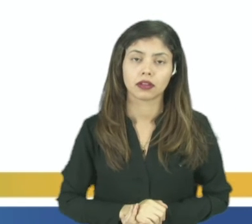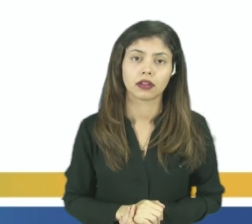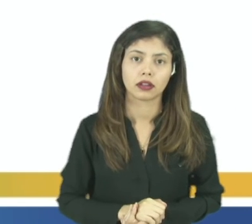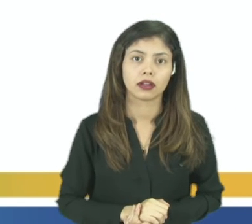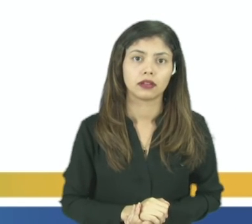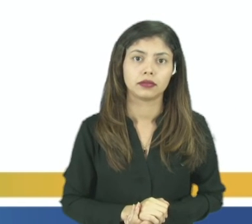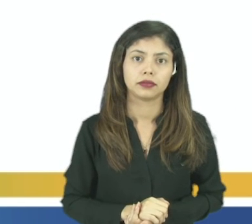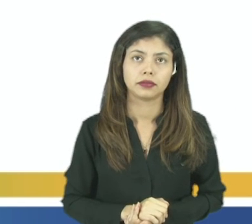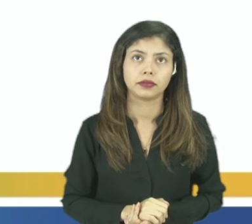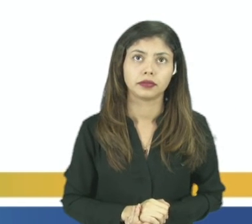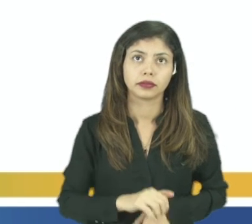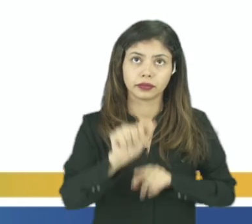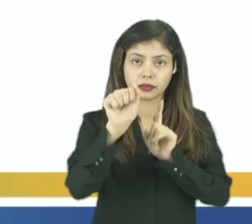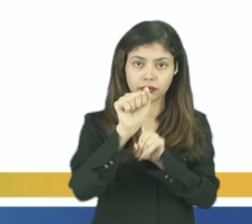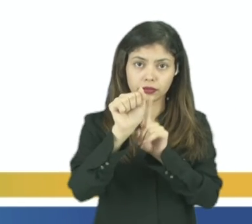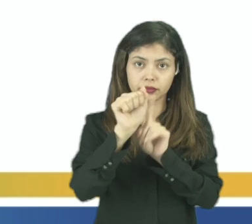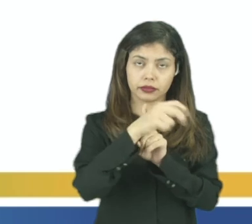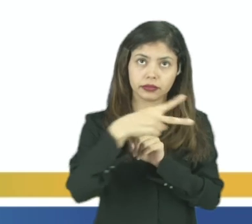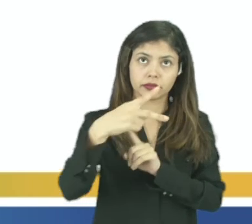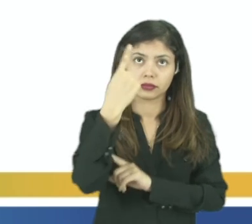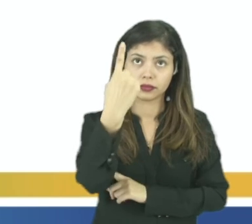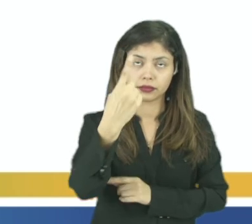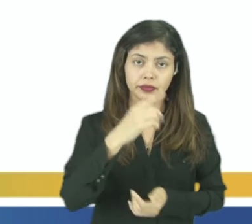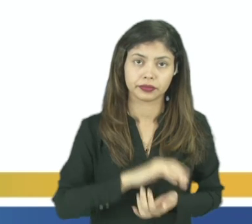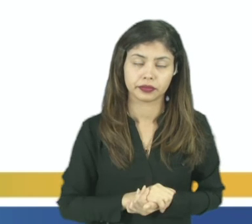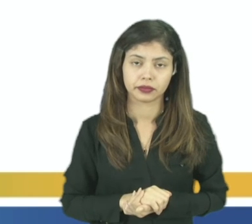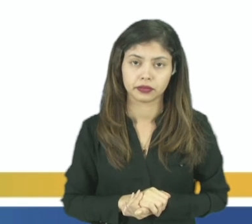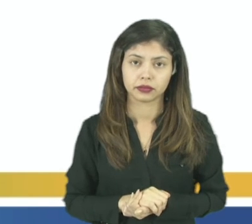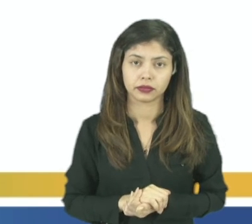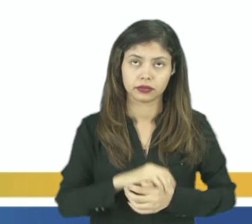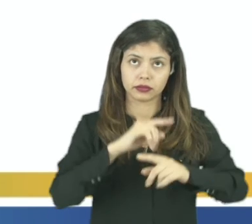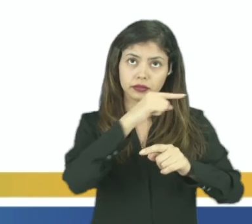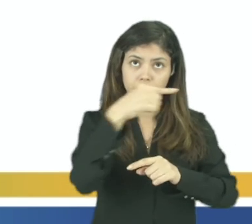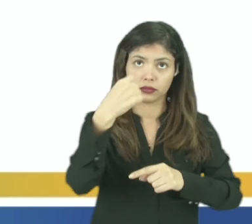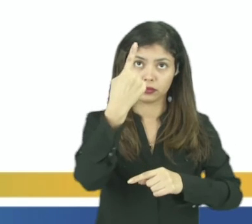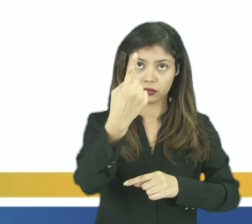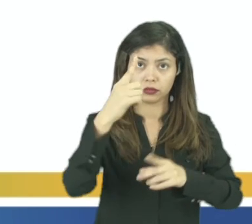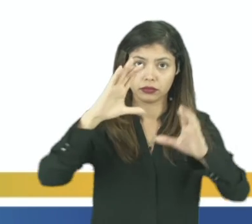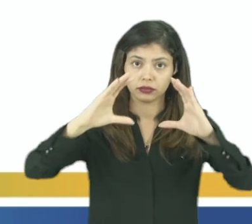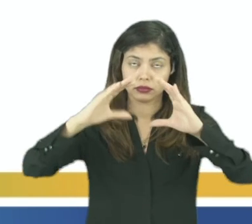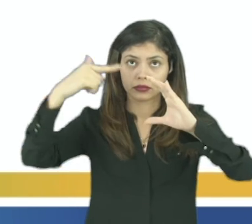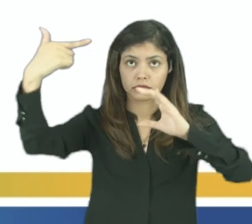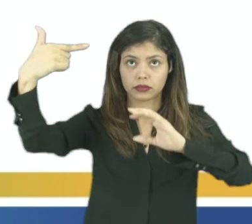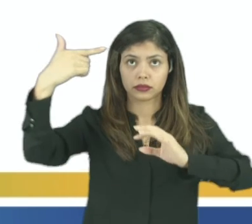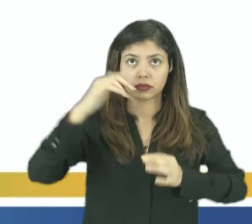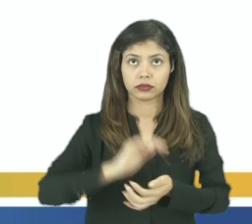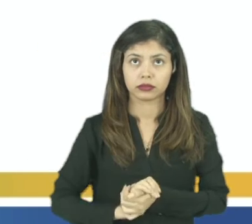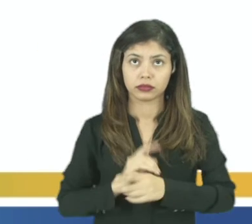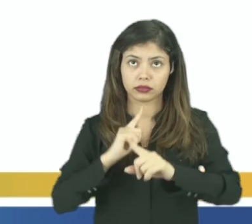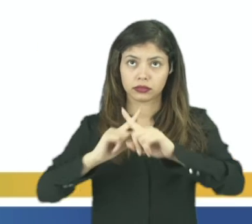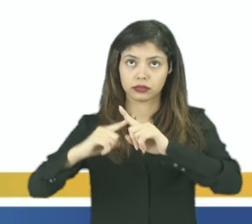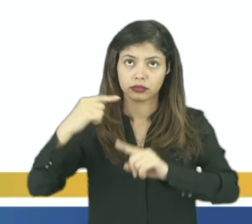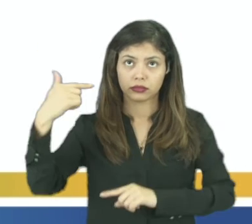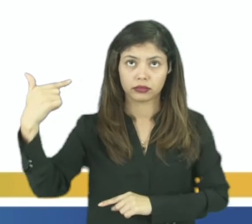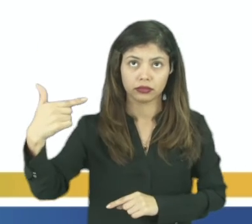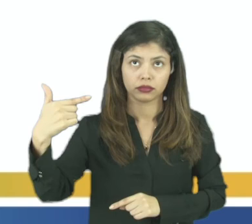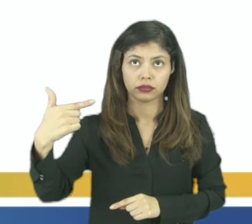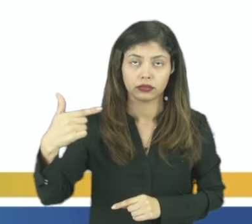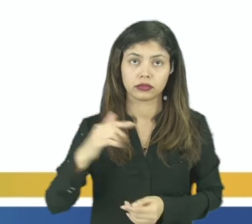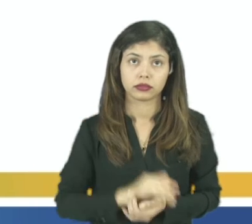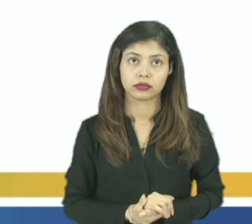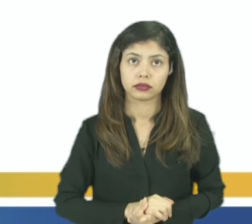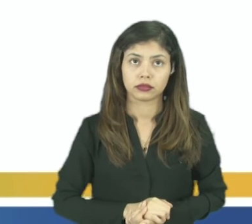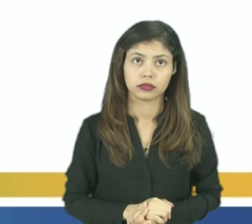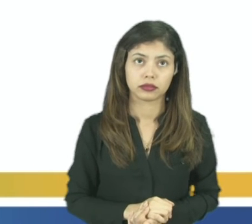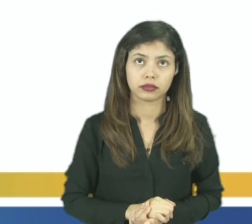o determinante de A é igual a 1 vezes menos 1 elevado ao quadrado vezes o valor do